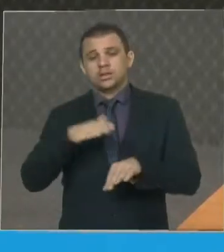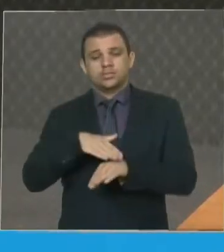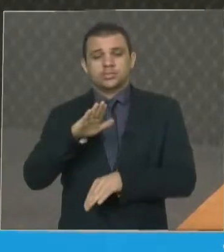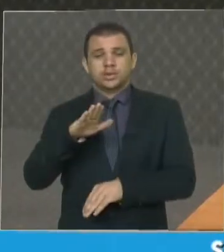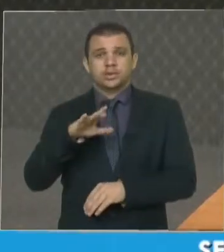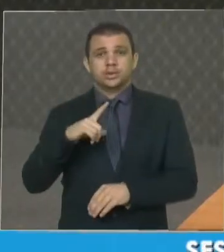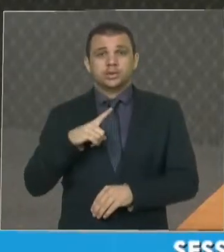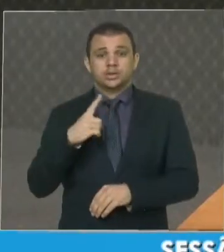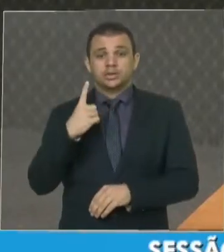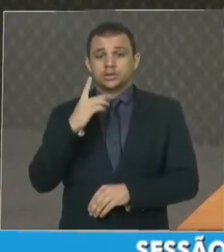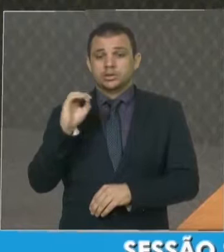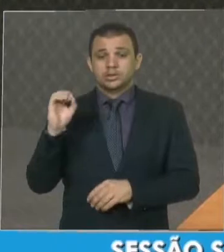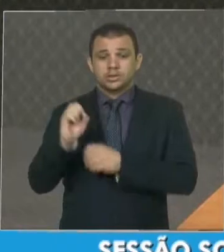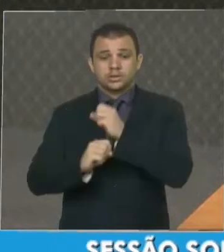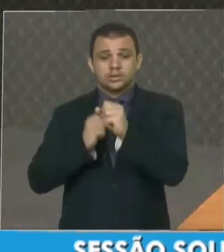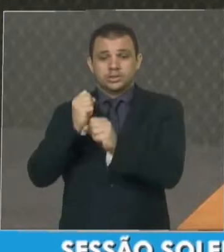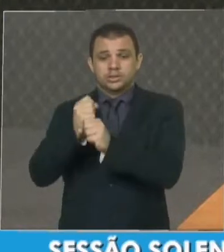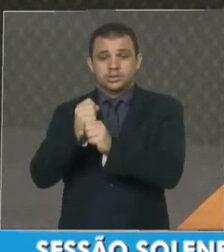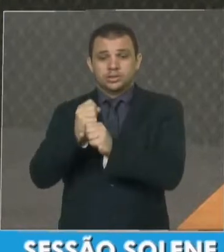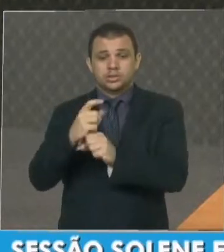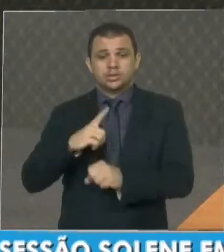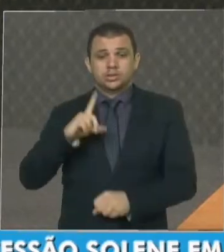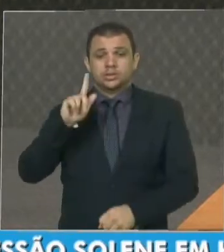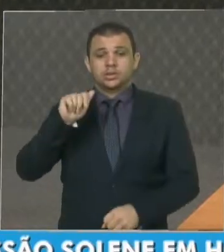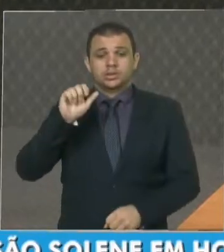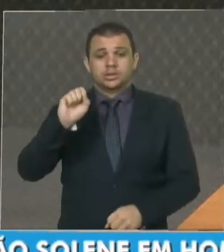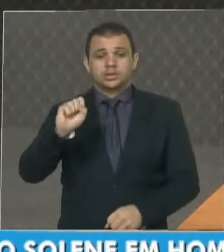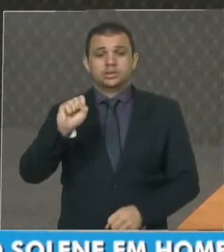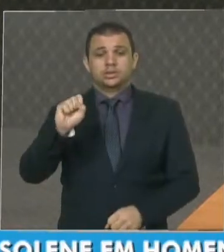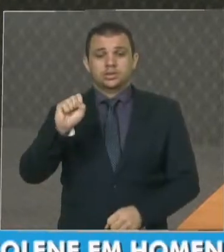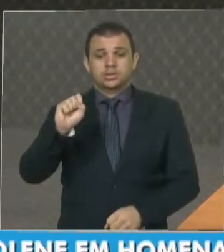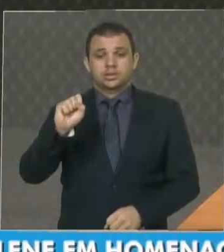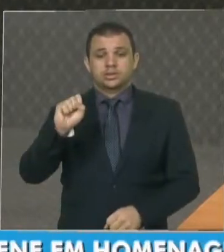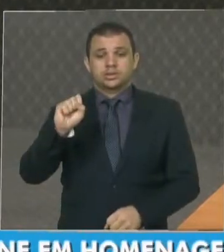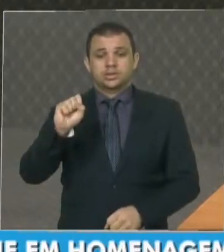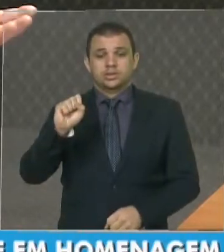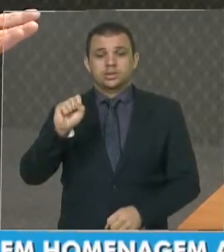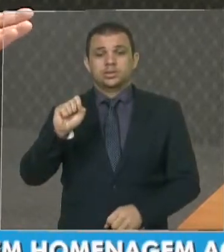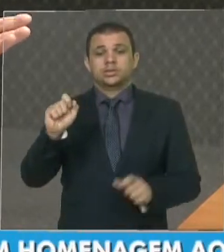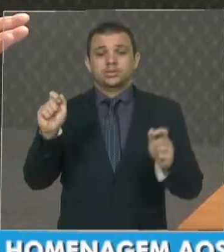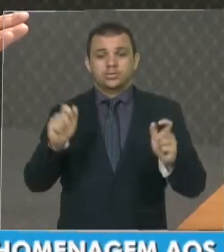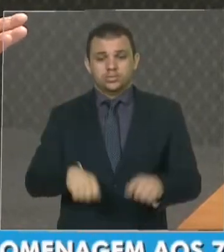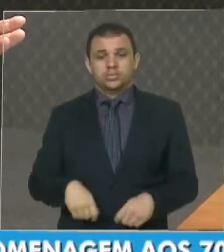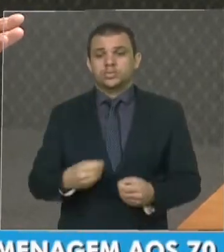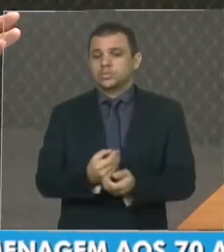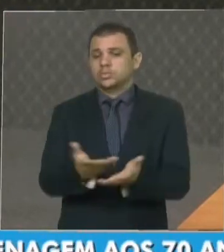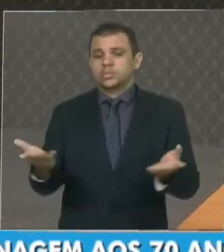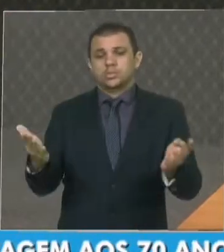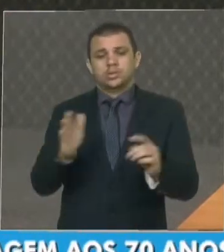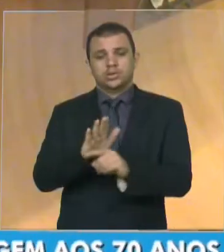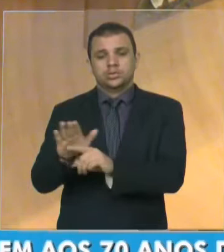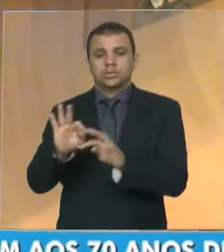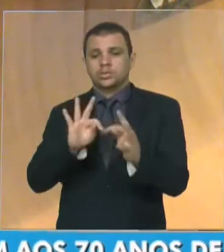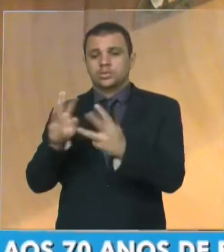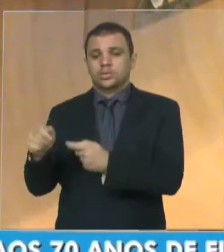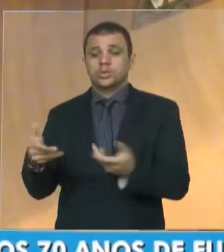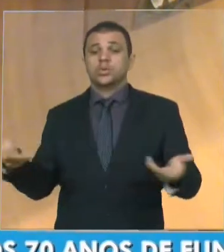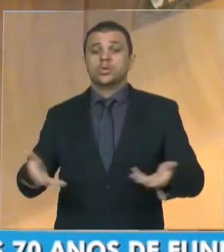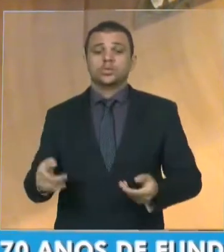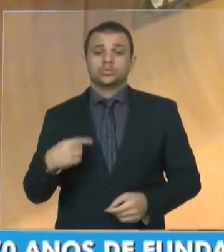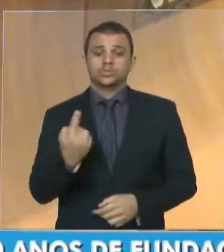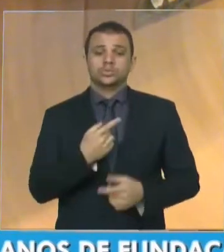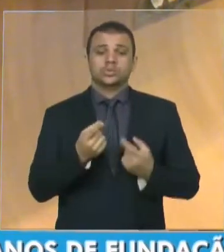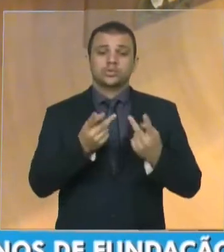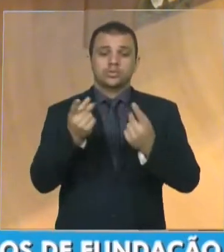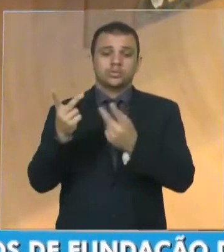100 anos, gás para mandar quase a todo mundo. E nós vendemos agora. A Turquia, ele